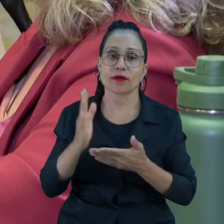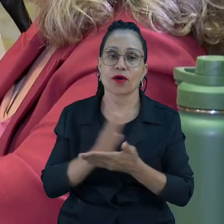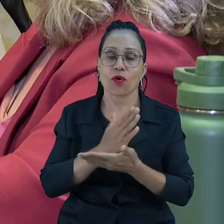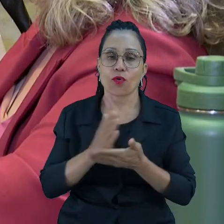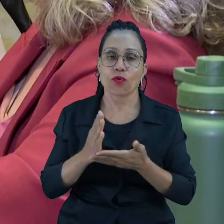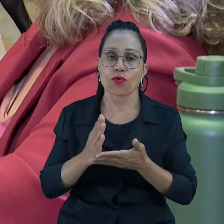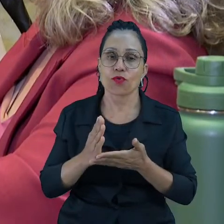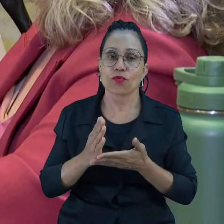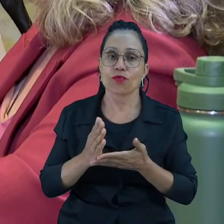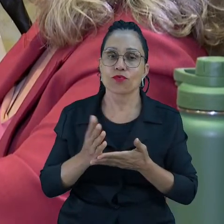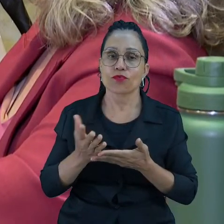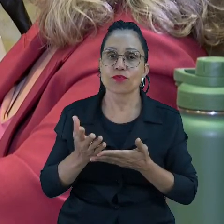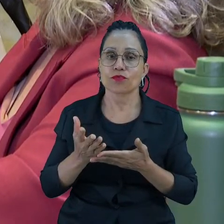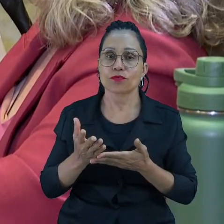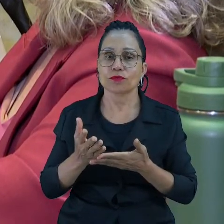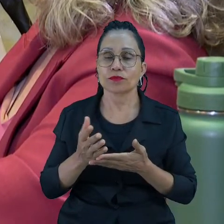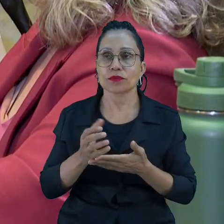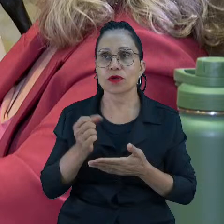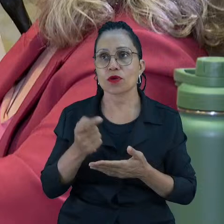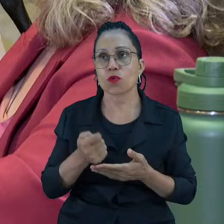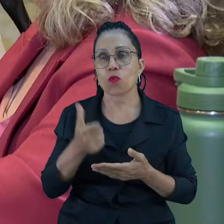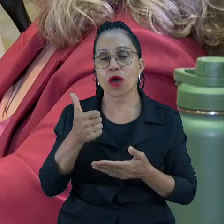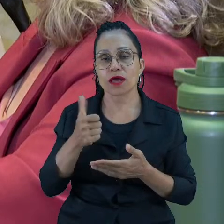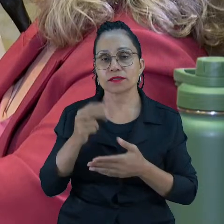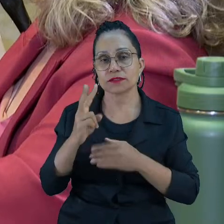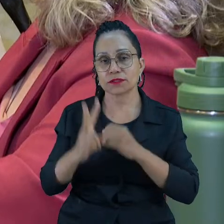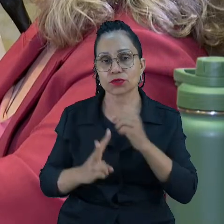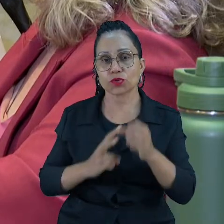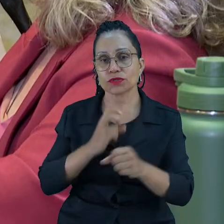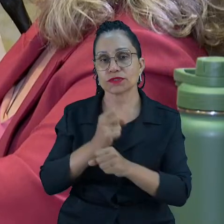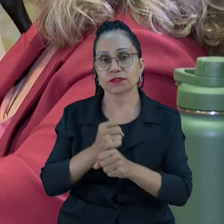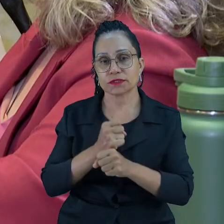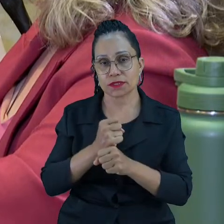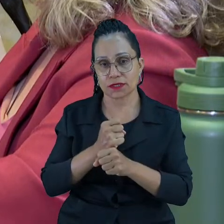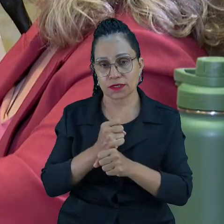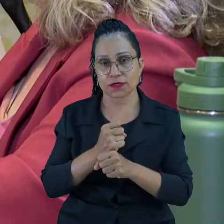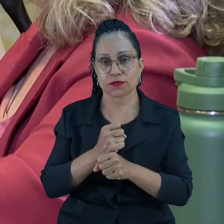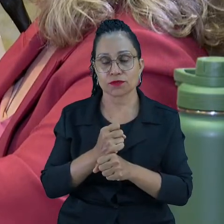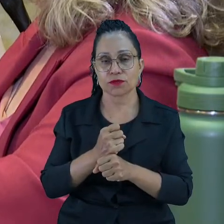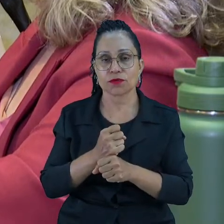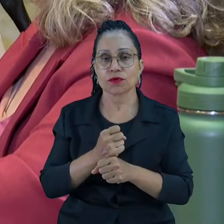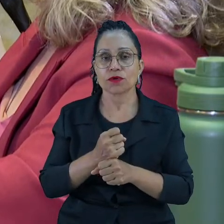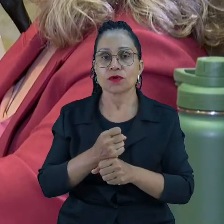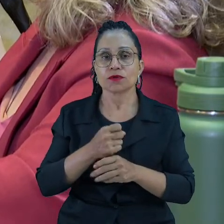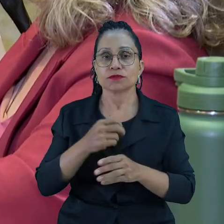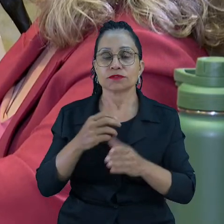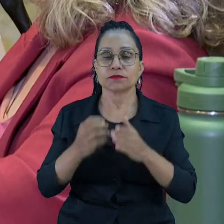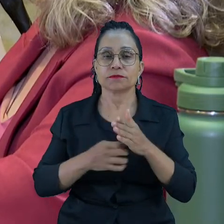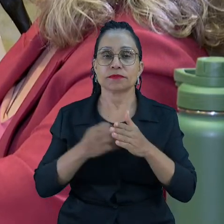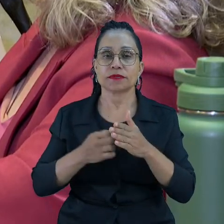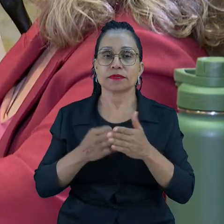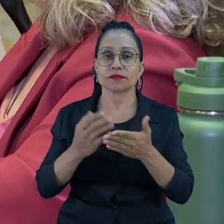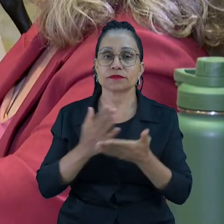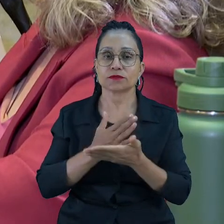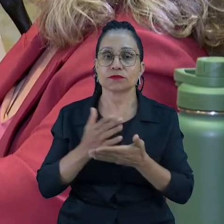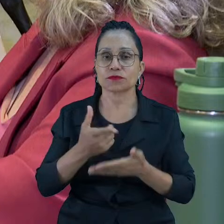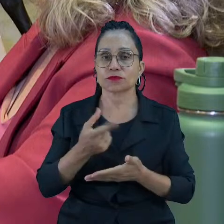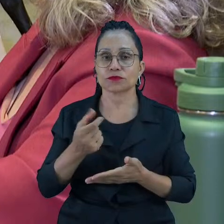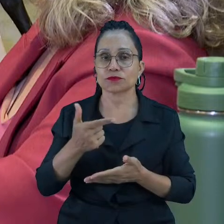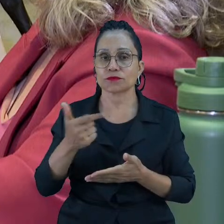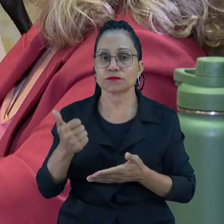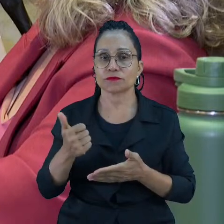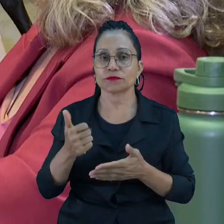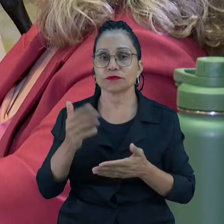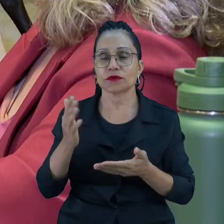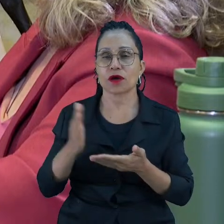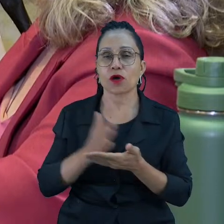A gente está com quase 2 anos de empresa aberta, o projeto começou em 2021, mas alguns meninos que já pularam 2,